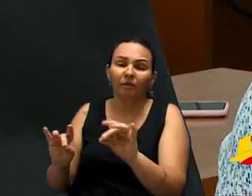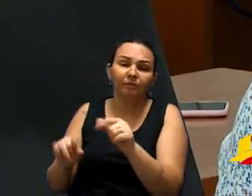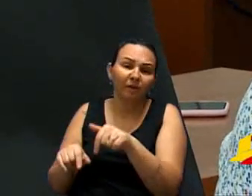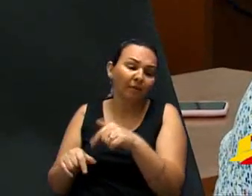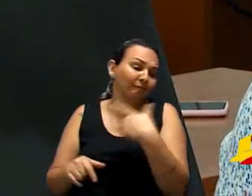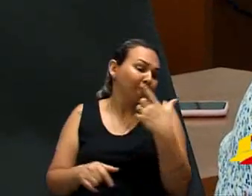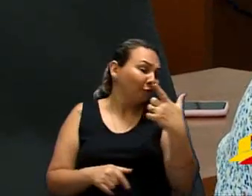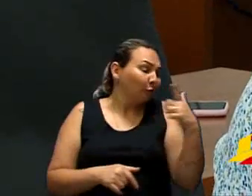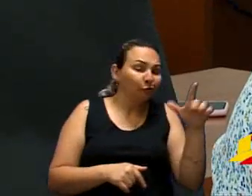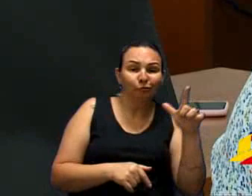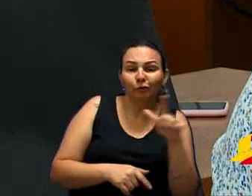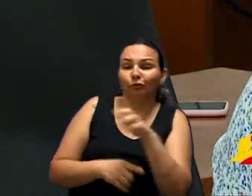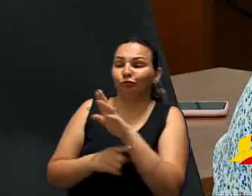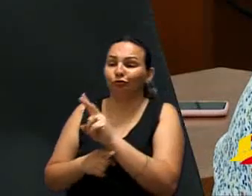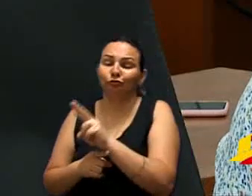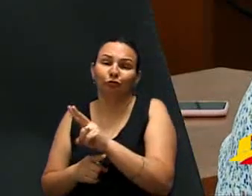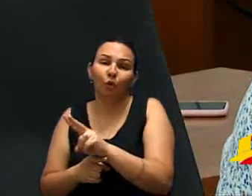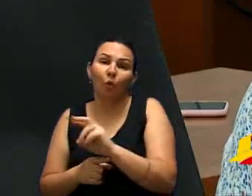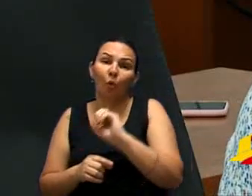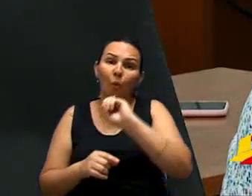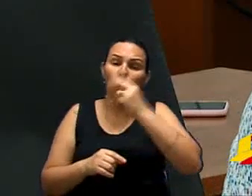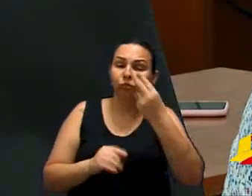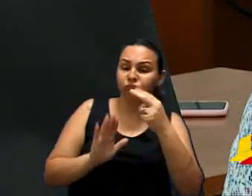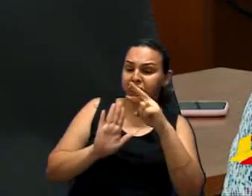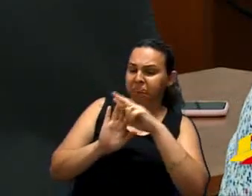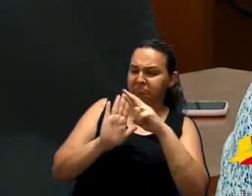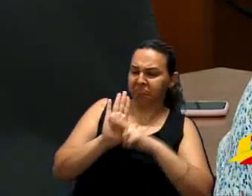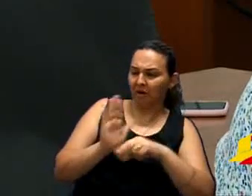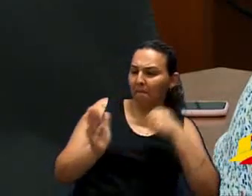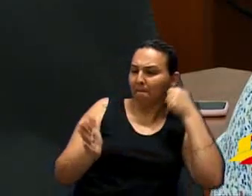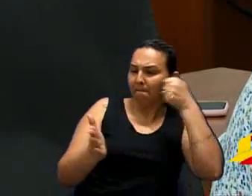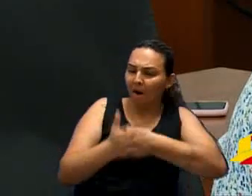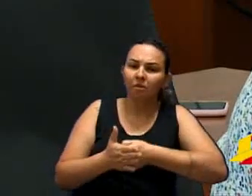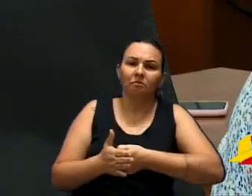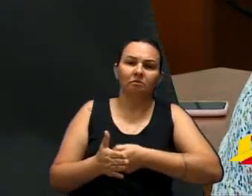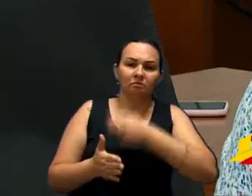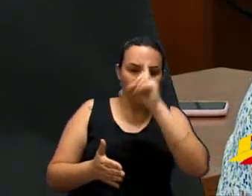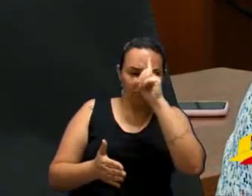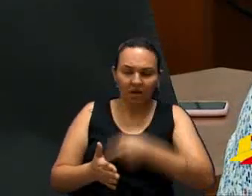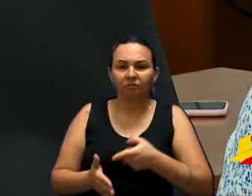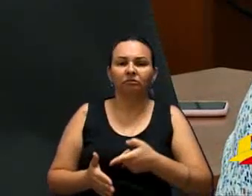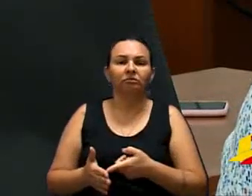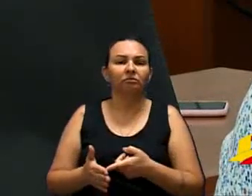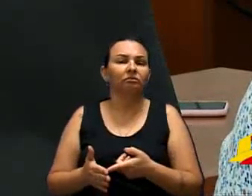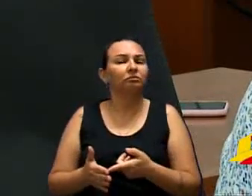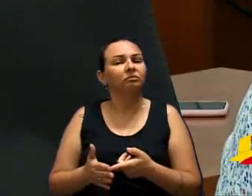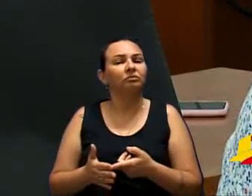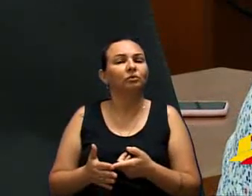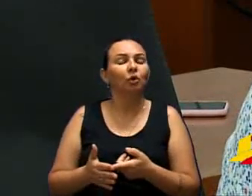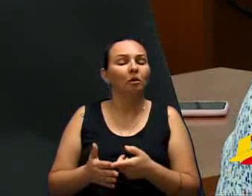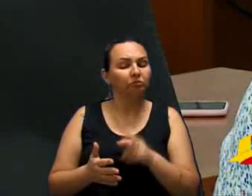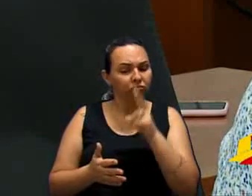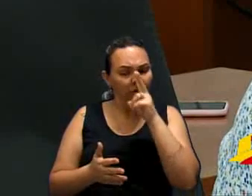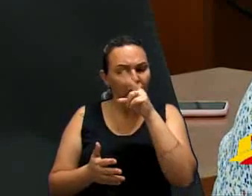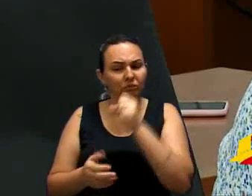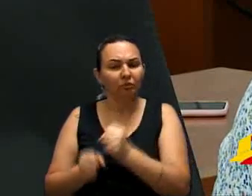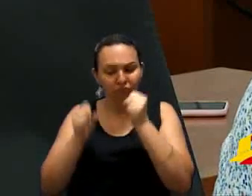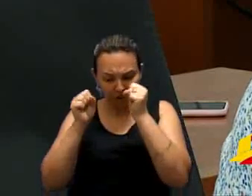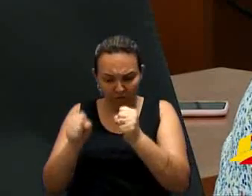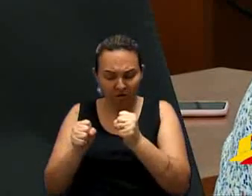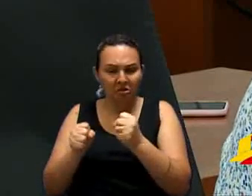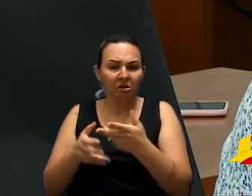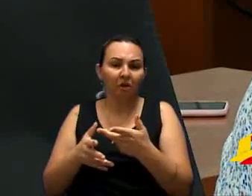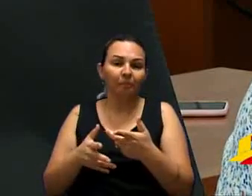proteção ali ou se estabeleceram as regras mais rígidas e assim a por sua vez não quer poder poder de autoridade esse